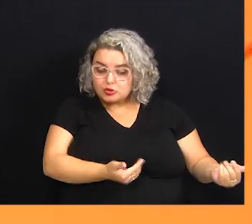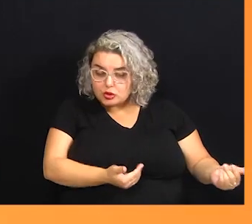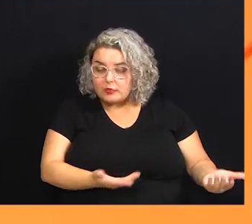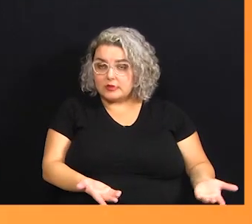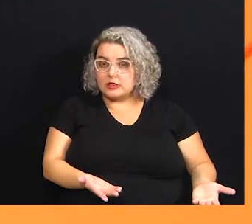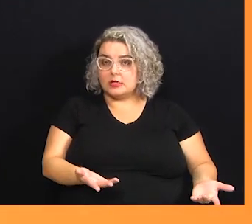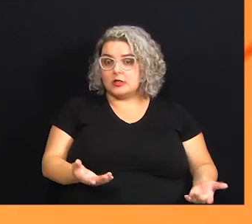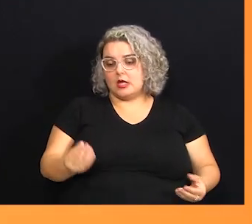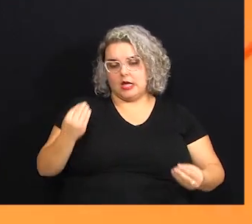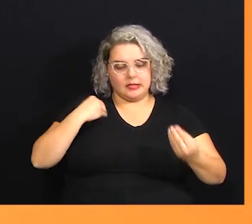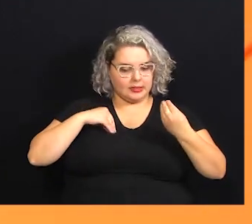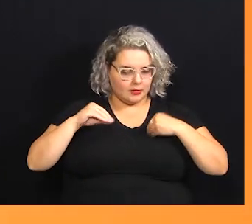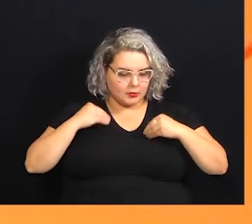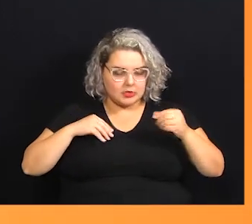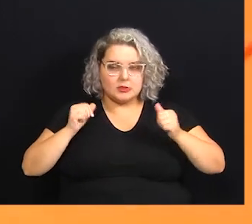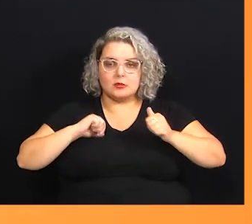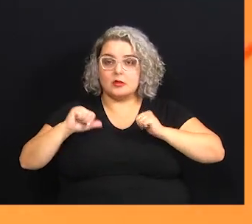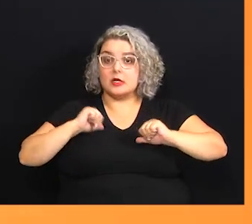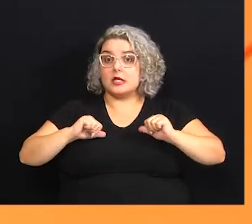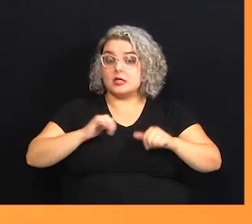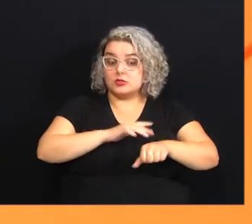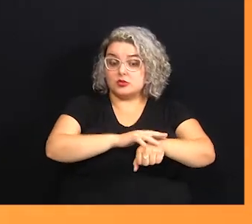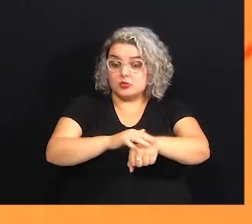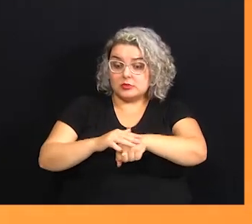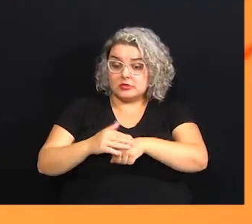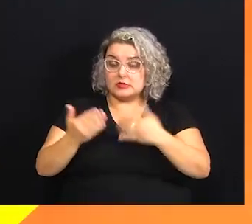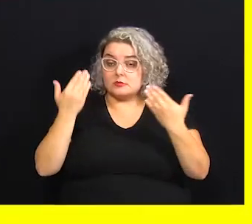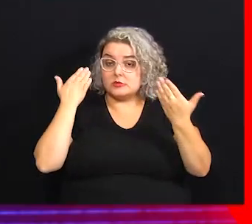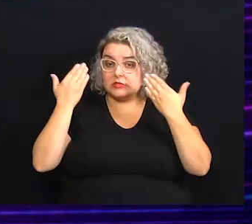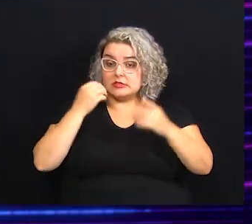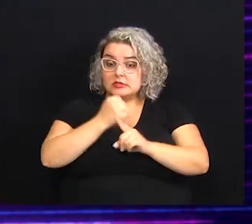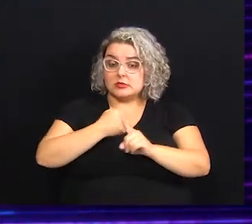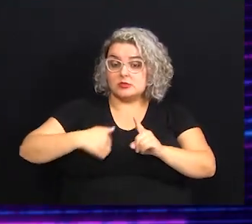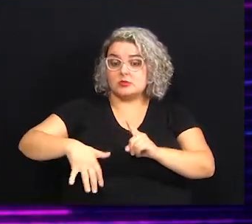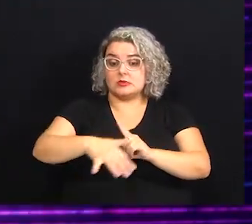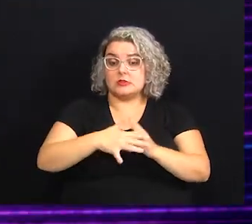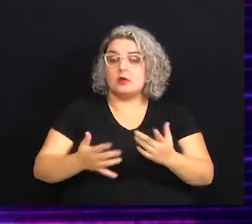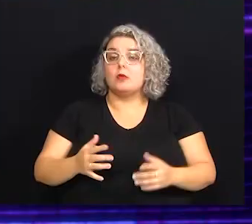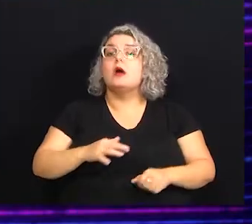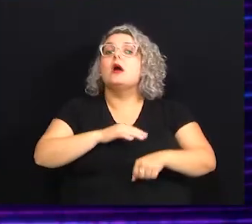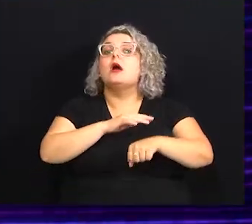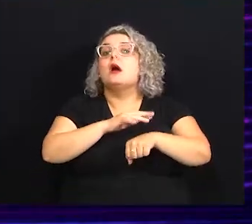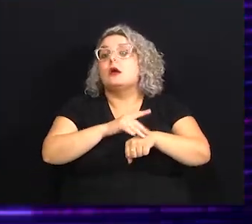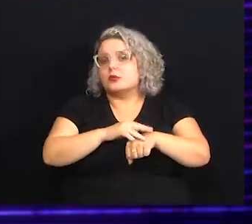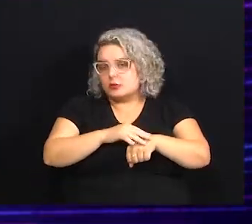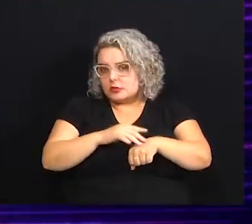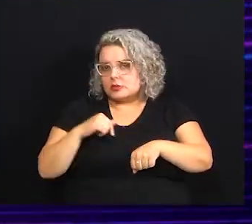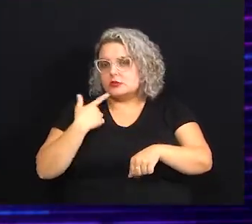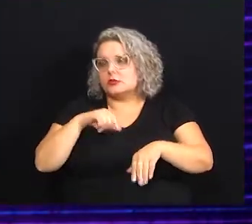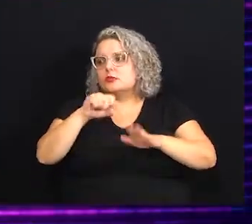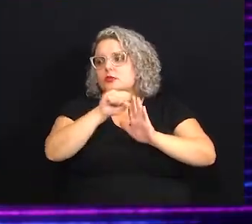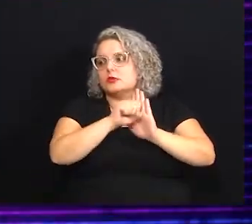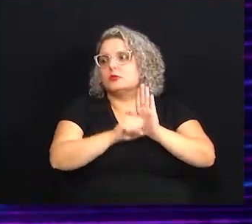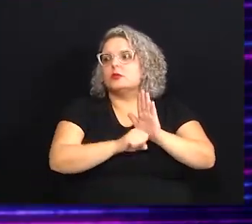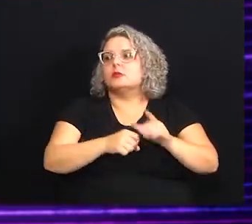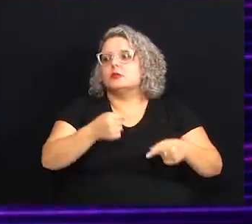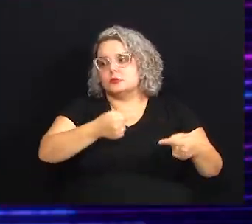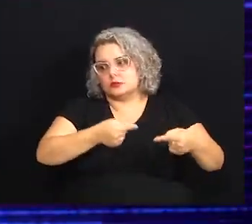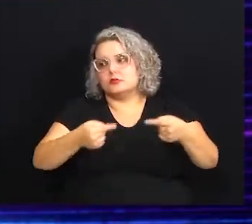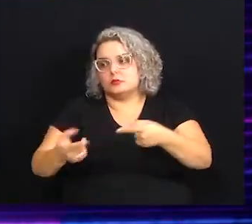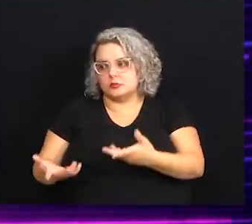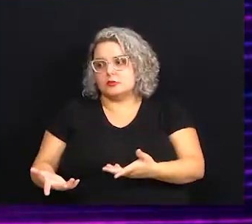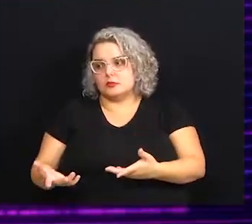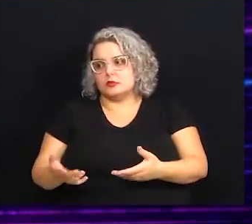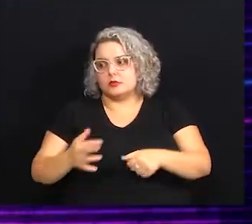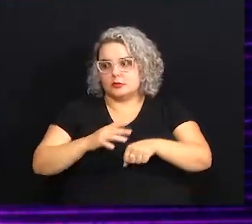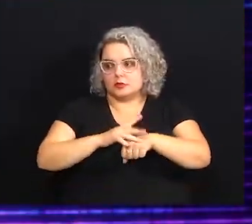que a depressão, que a ansiedade, que as doenças psicossociais são as doenças do nosso século. Então, certamente, uma discussão que tratou das doenças,